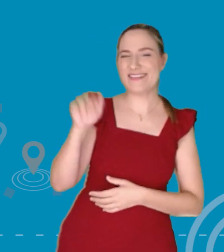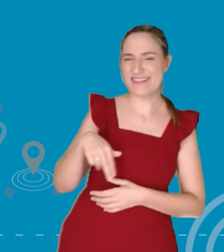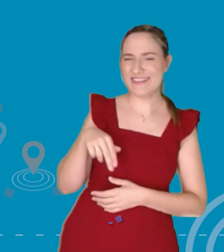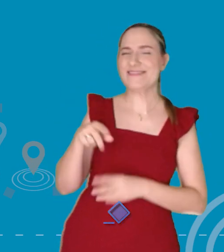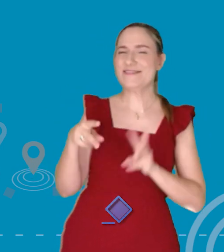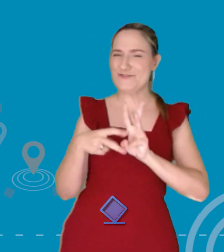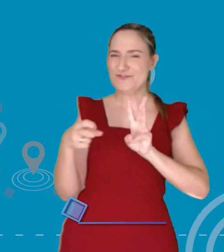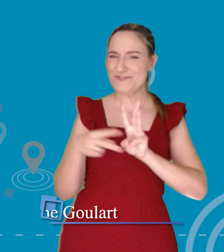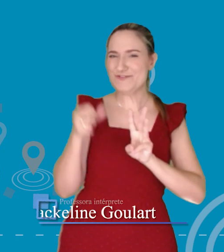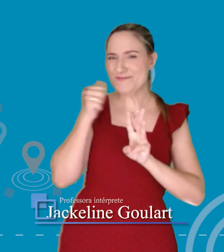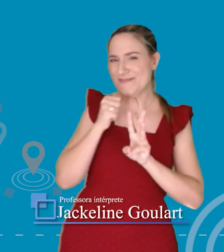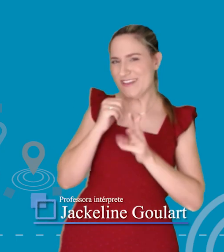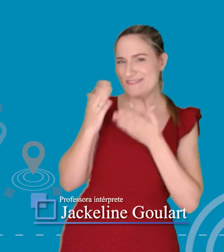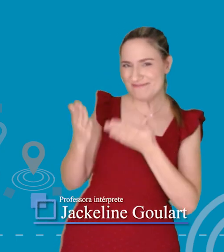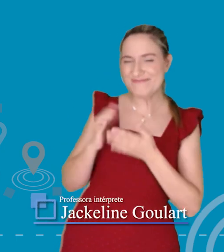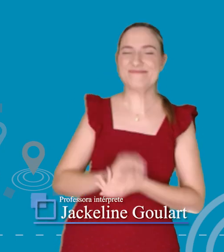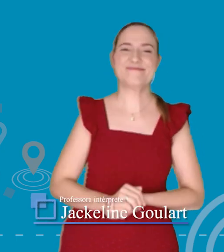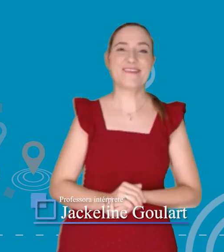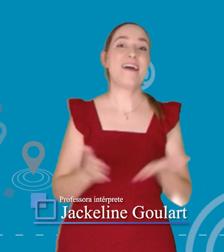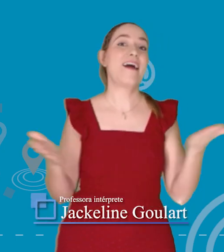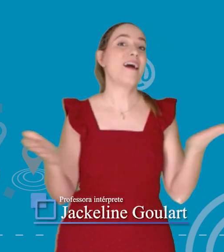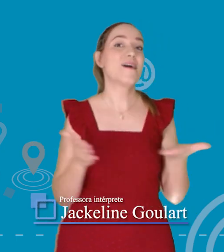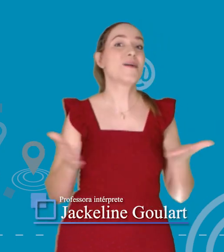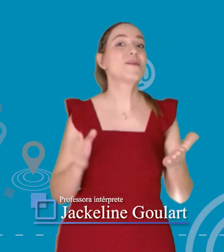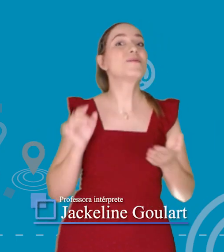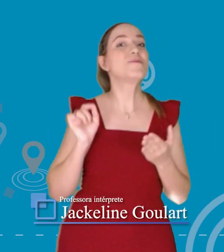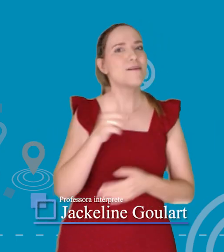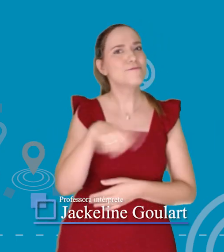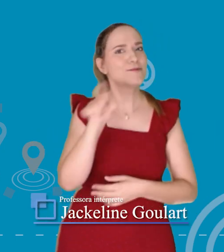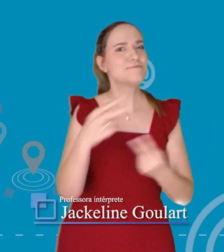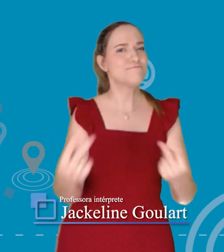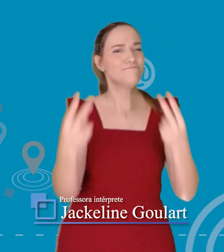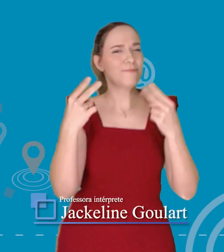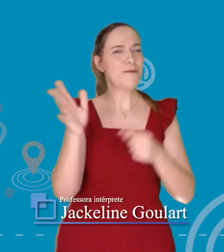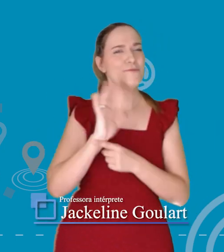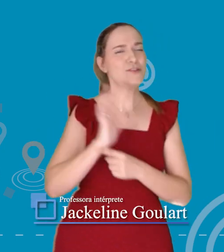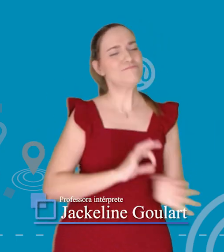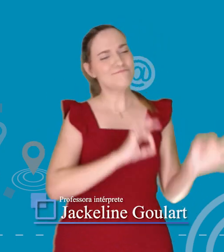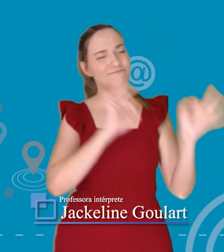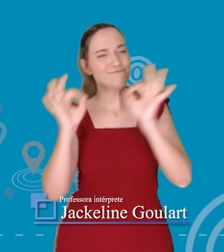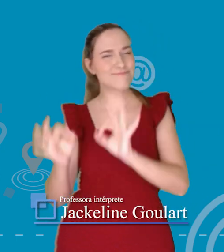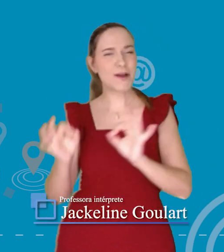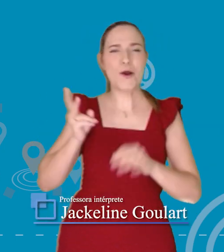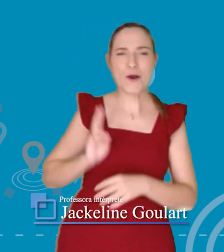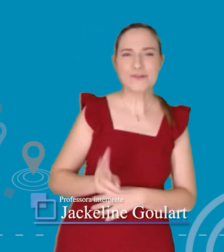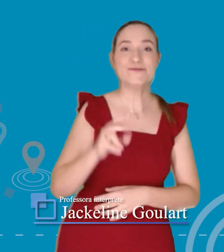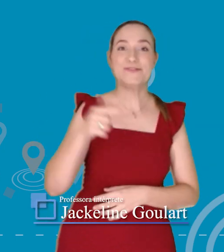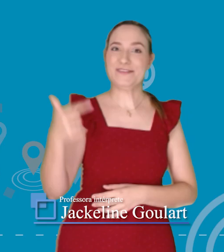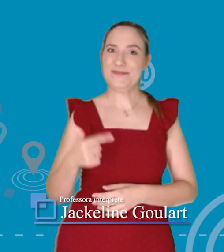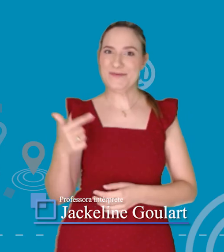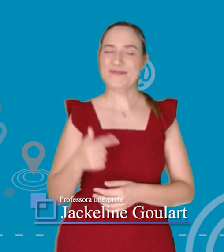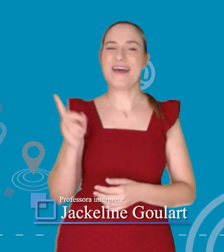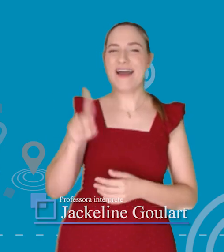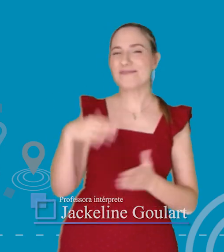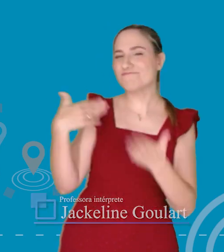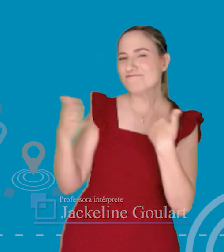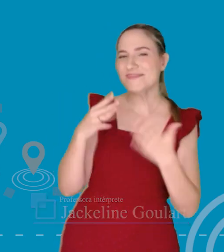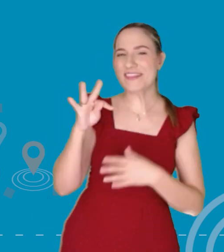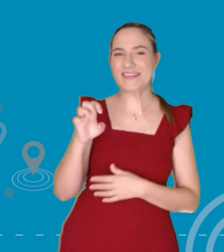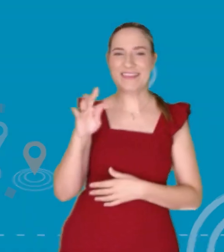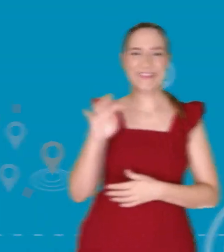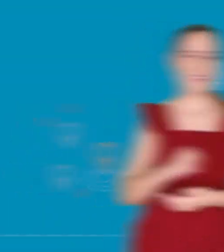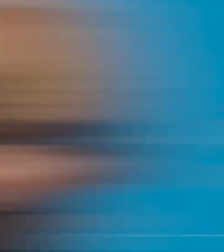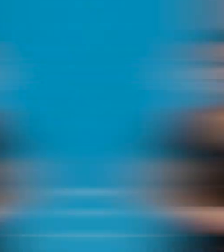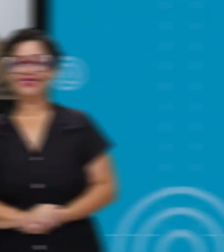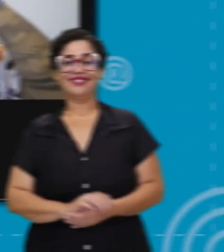Tupinambá. Agora é hora de você conferir a segunda parte da nossa conversa com a